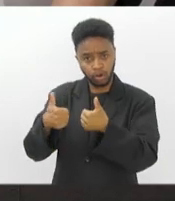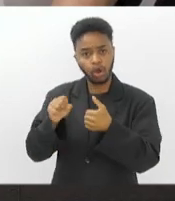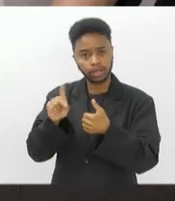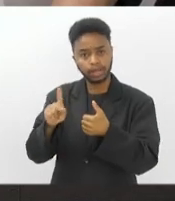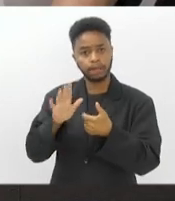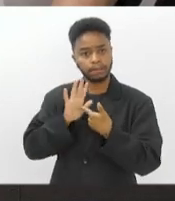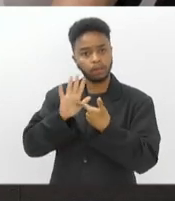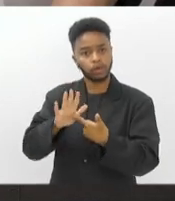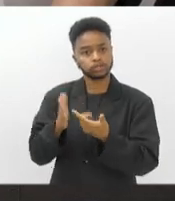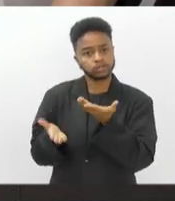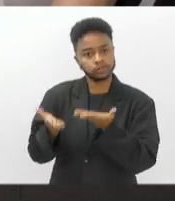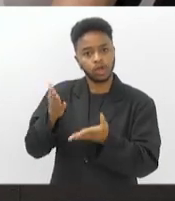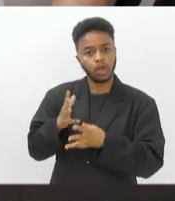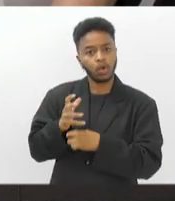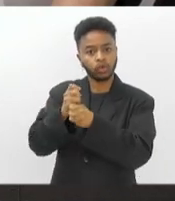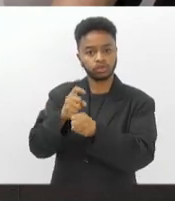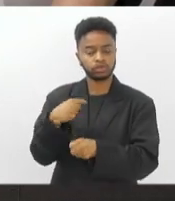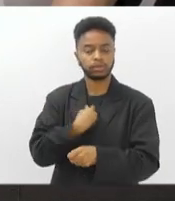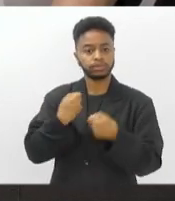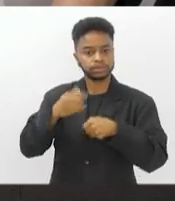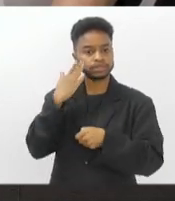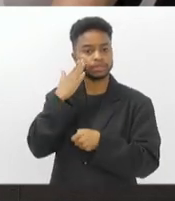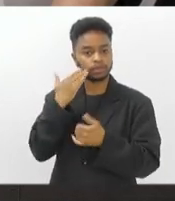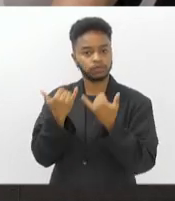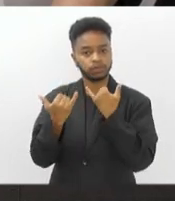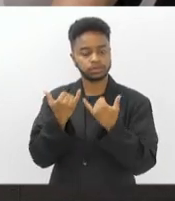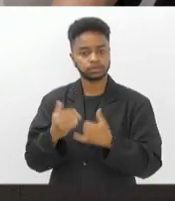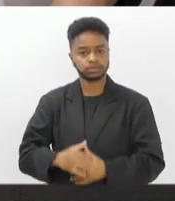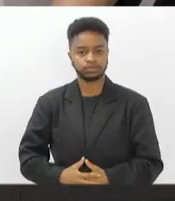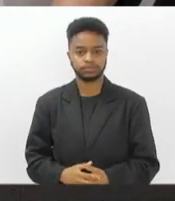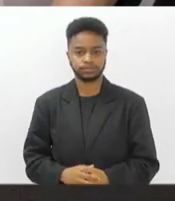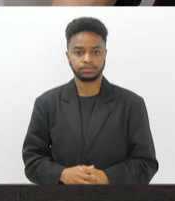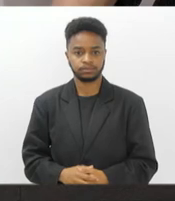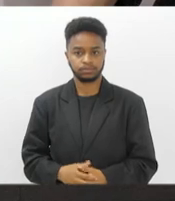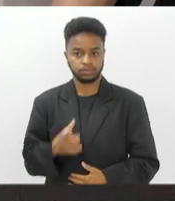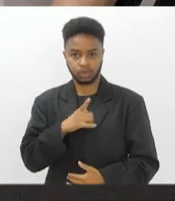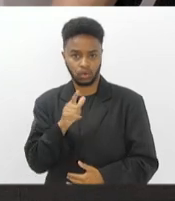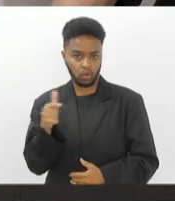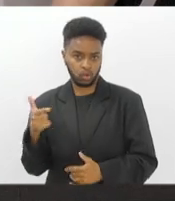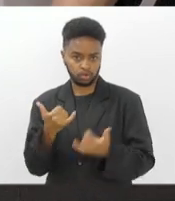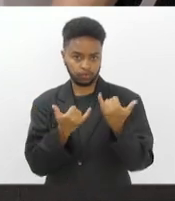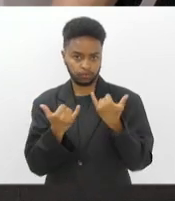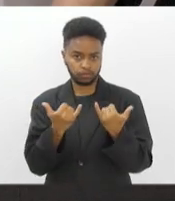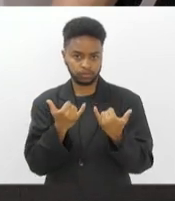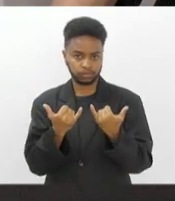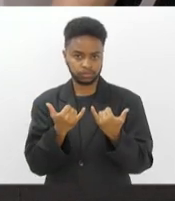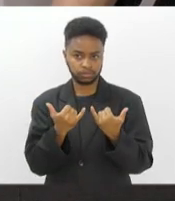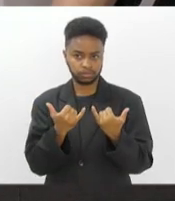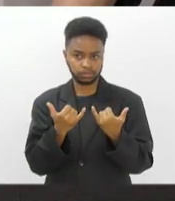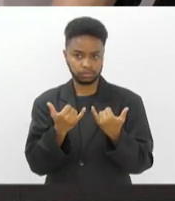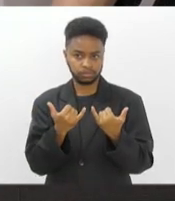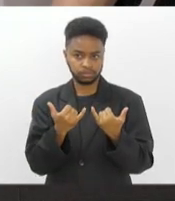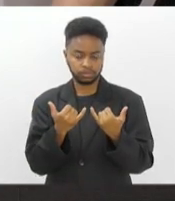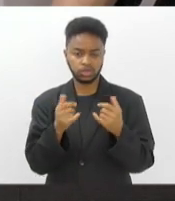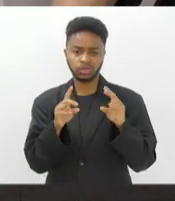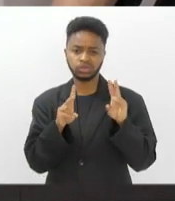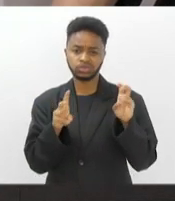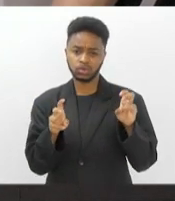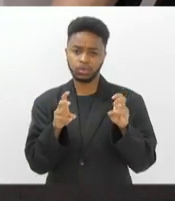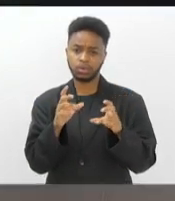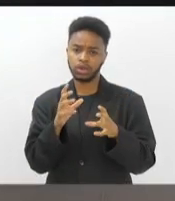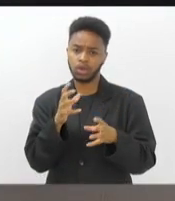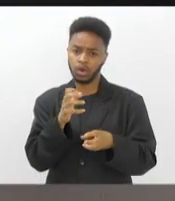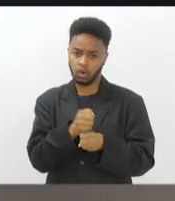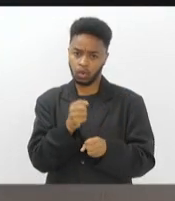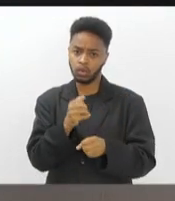aqui a gente precisa começar a saber essas informações mais alguma informação essa questão contábil eu acho que eles podem